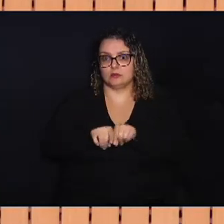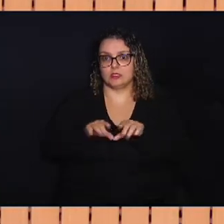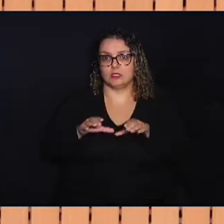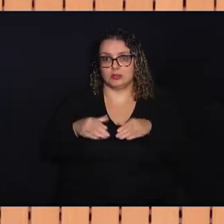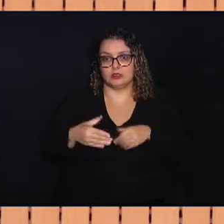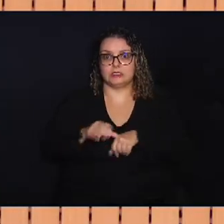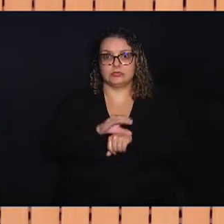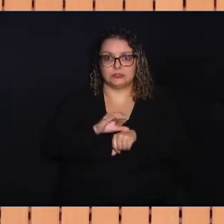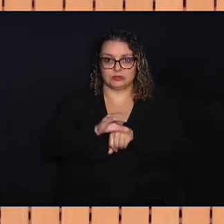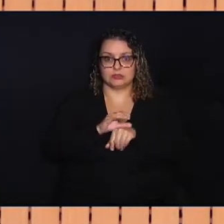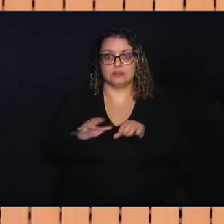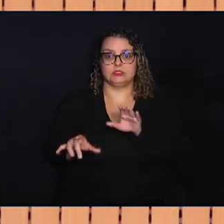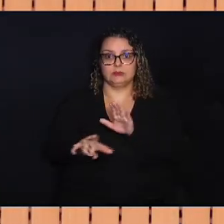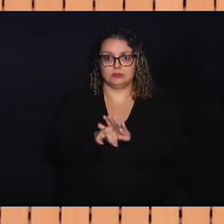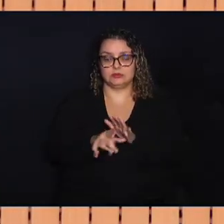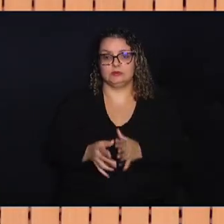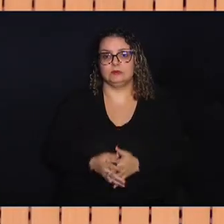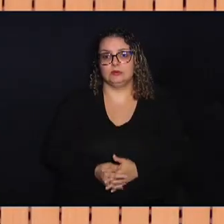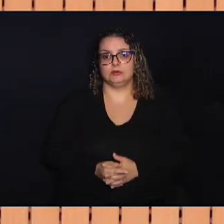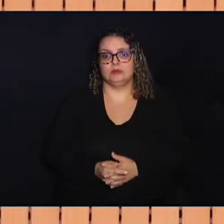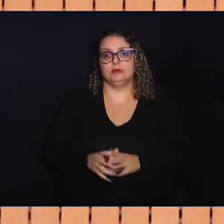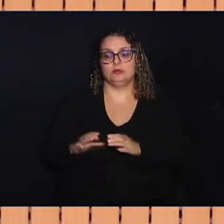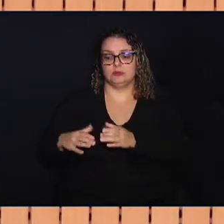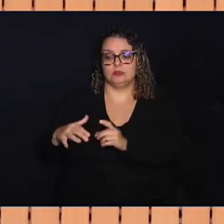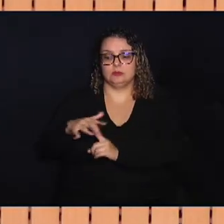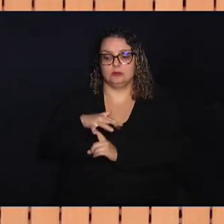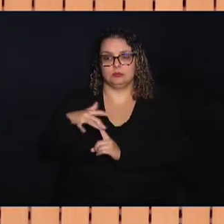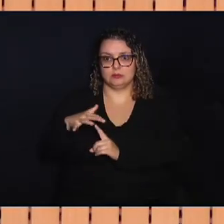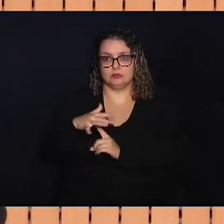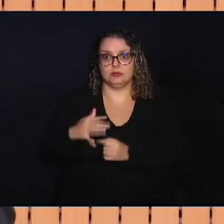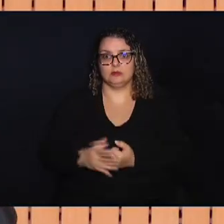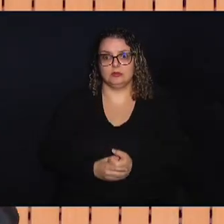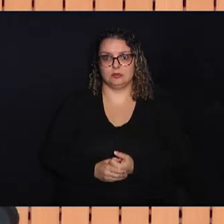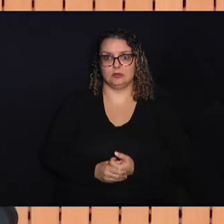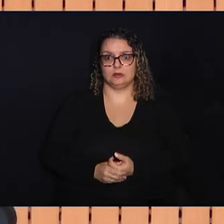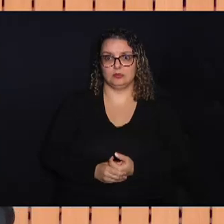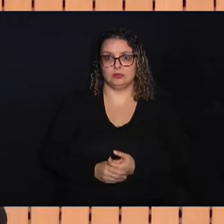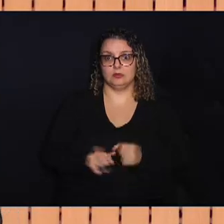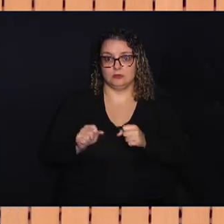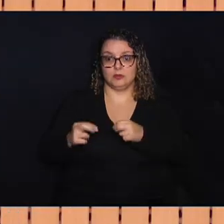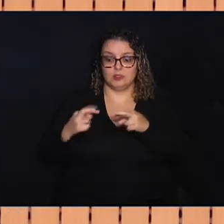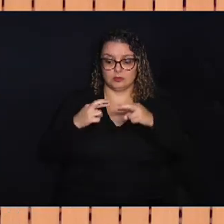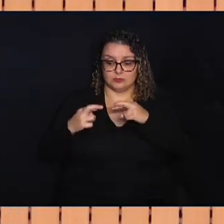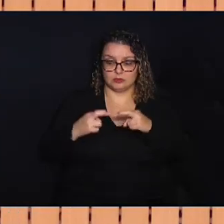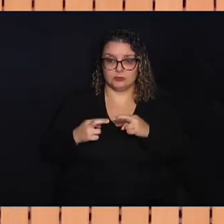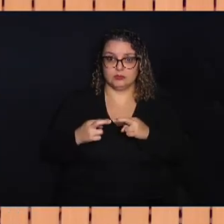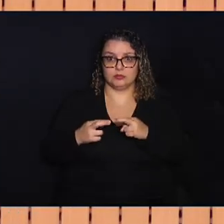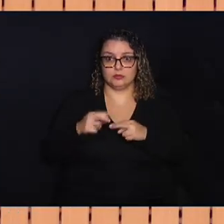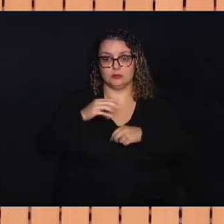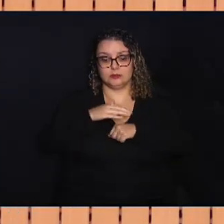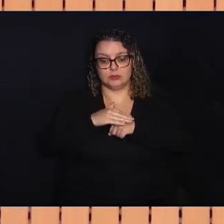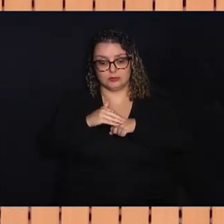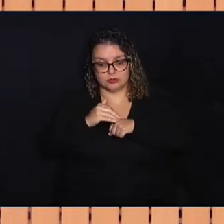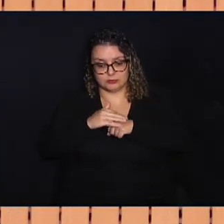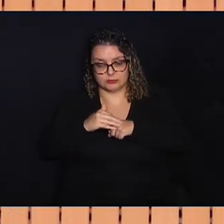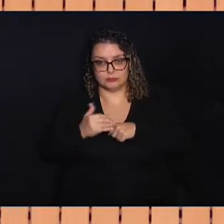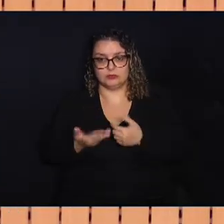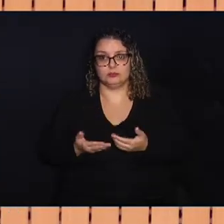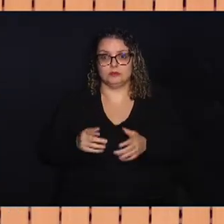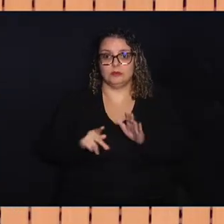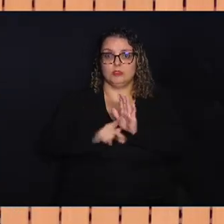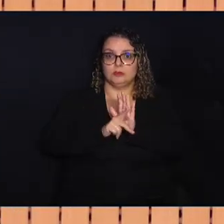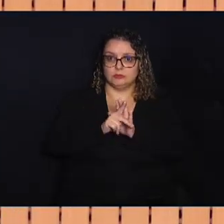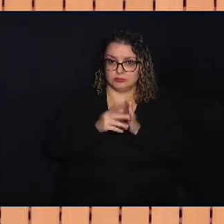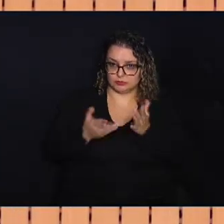de Constituição e Legalidade, a Comissão de Meio Ambiente, que possa apreciar com muito carinho esse